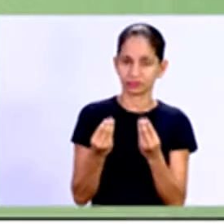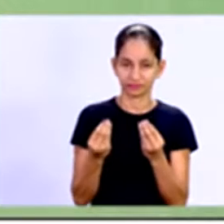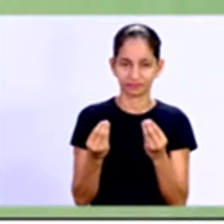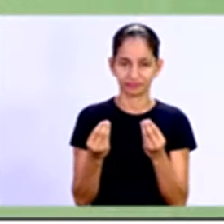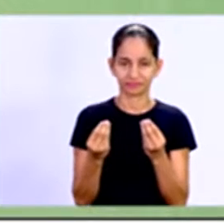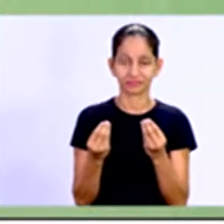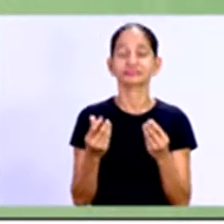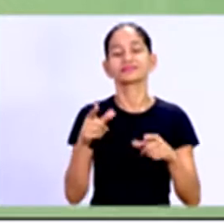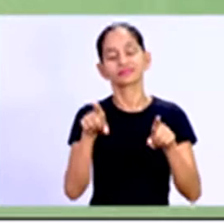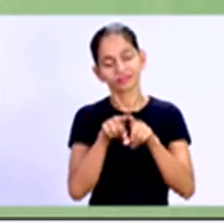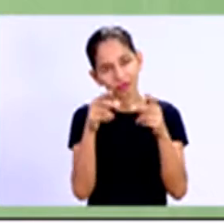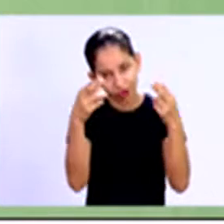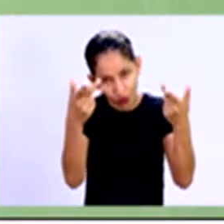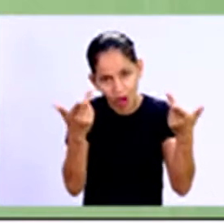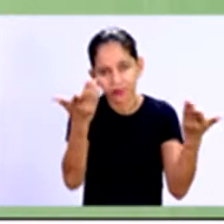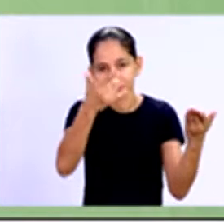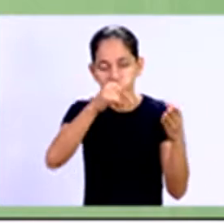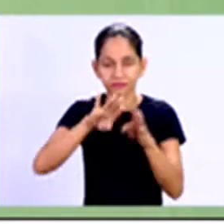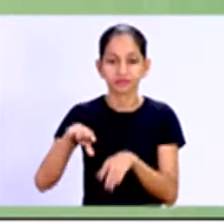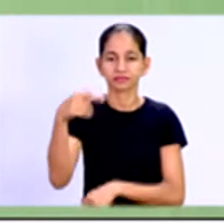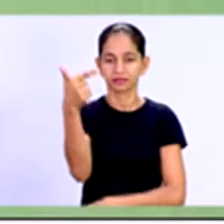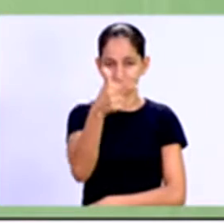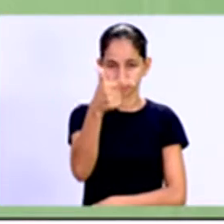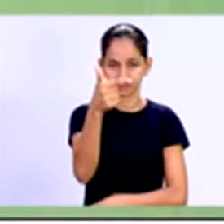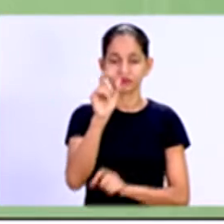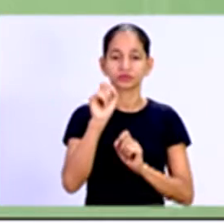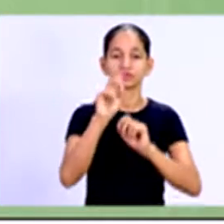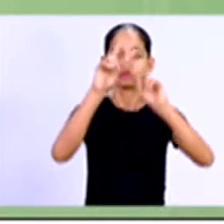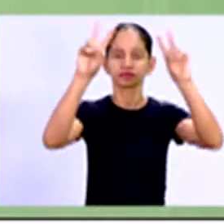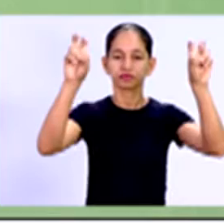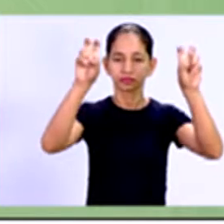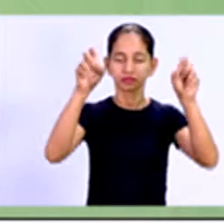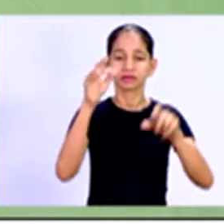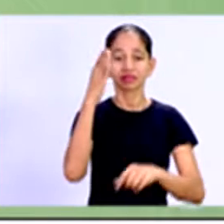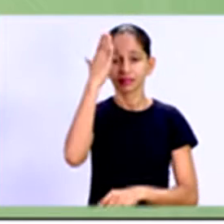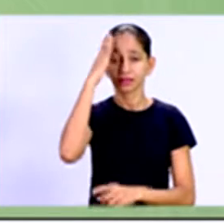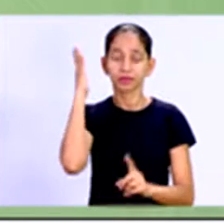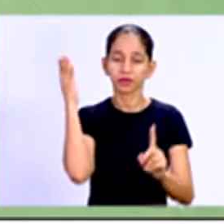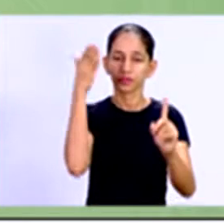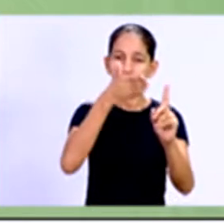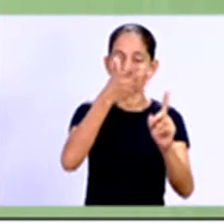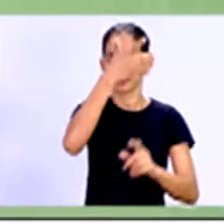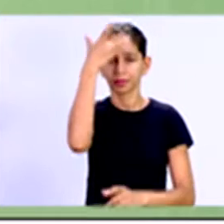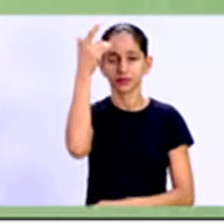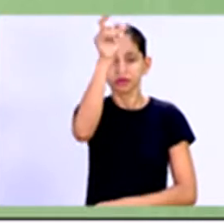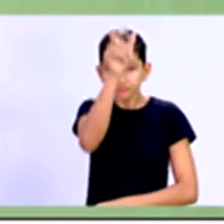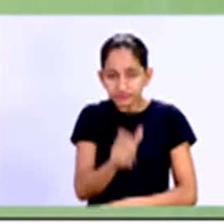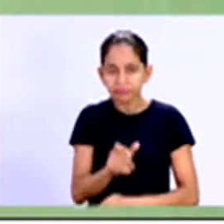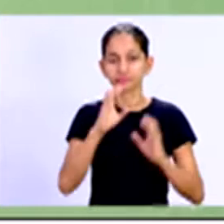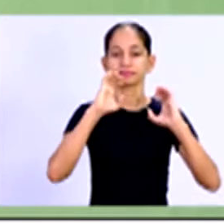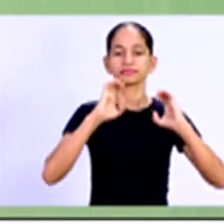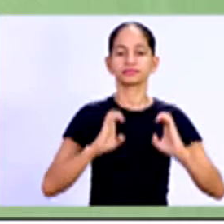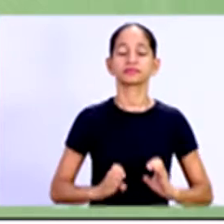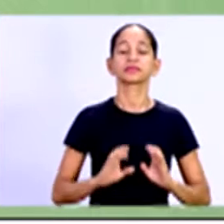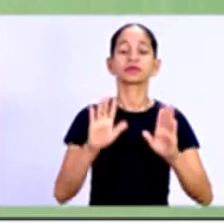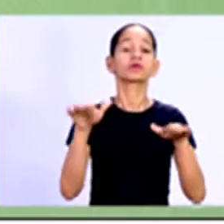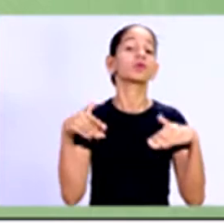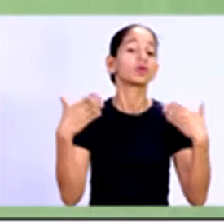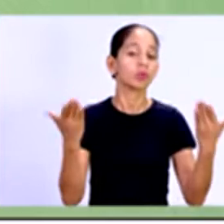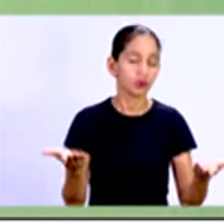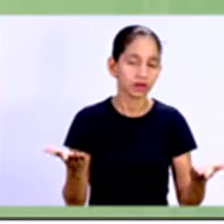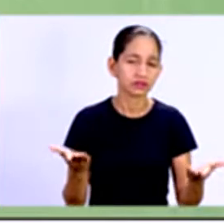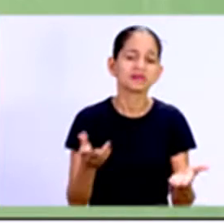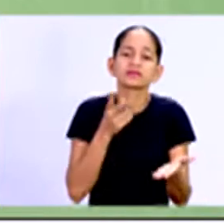coletividade. A segunda característica importante a gente identificar no sujeito ético é que ele tem que